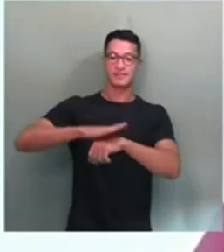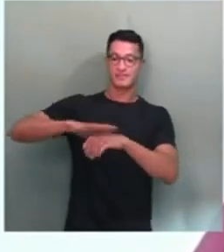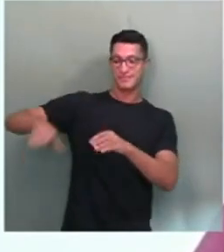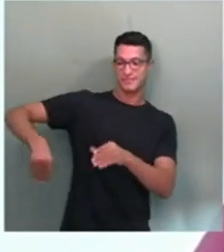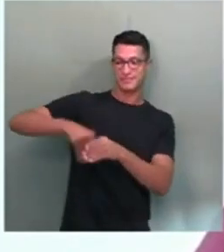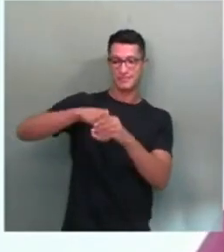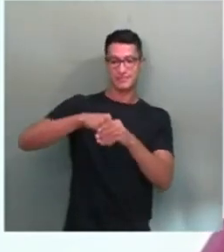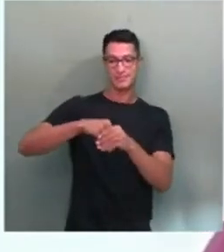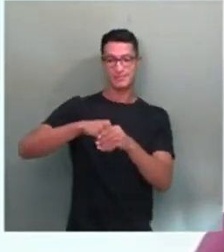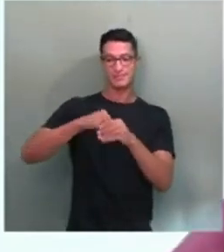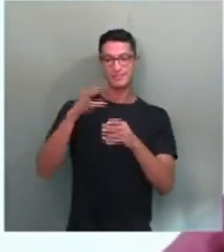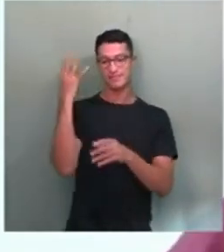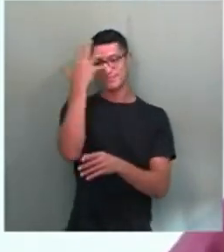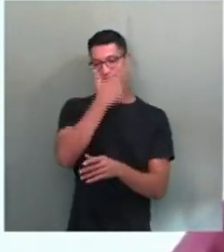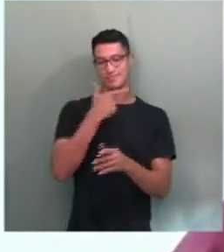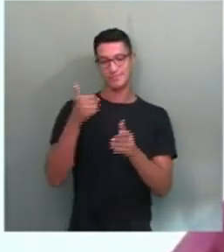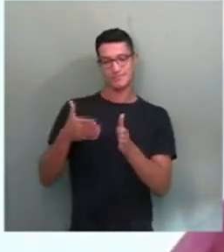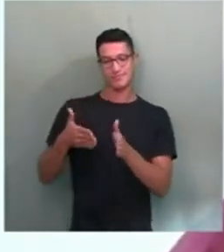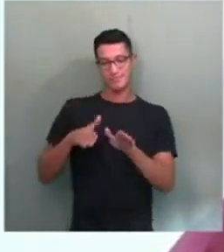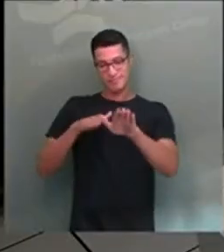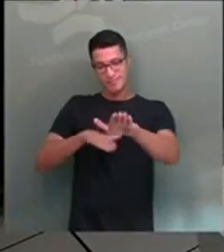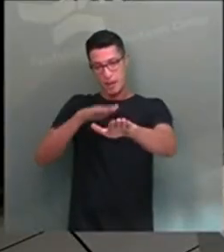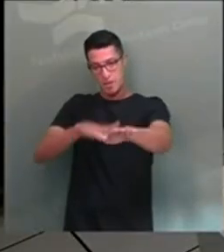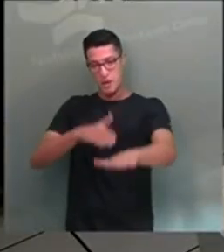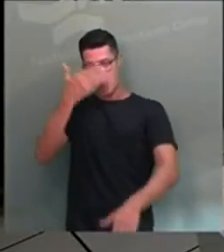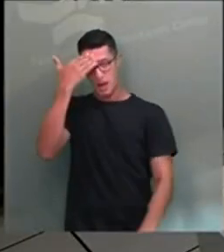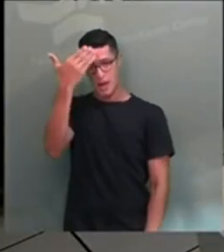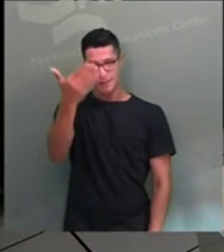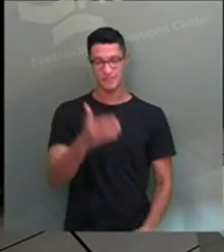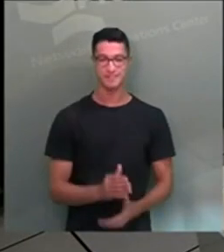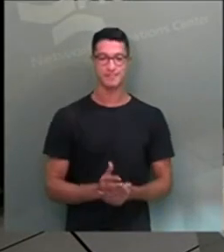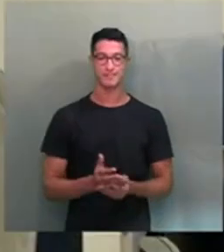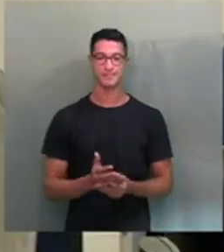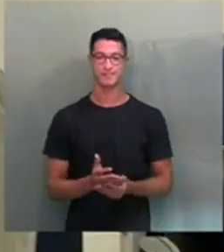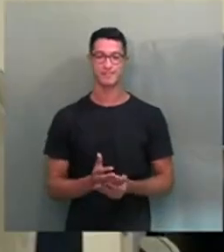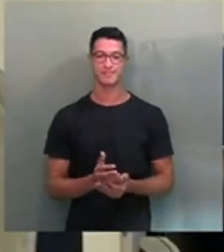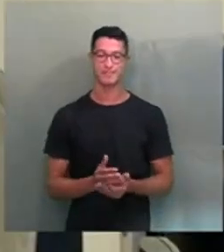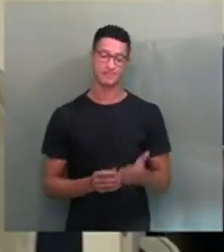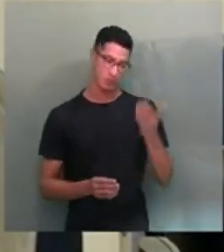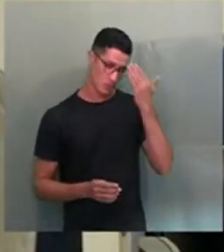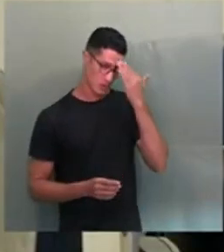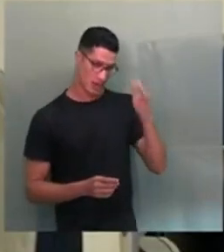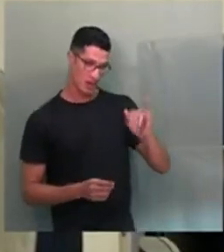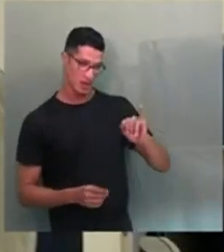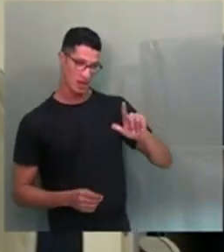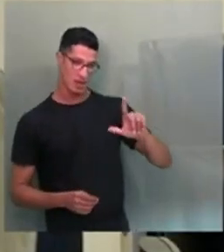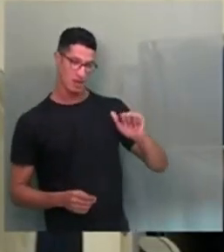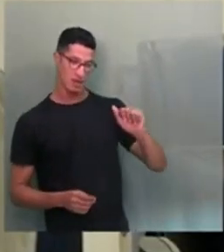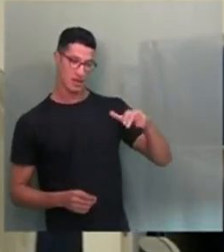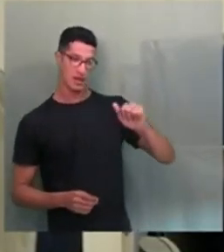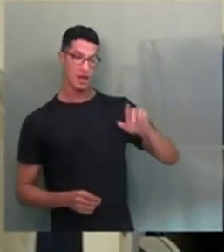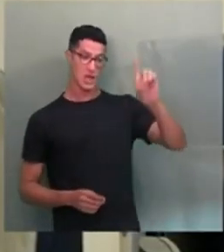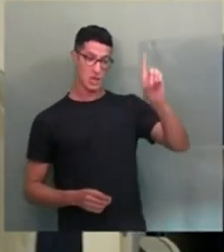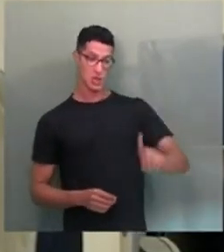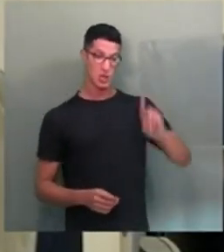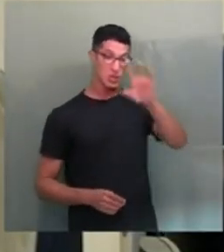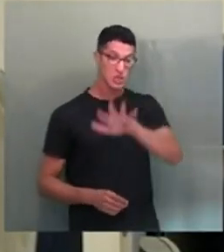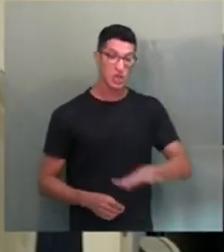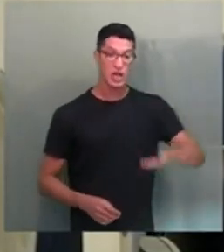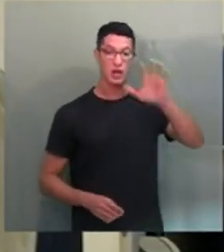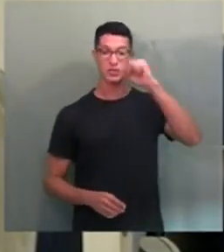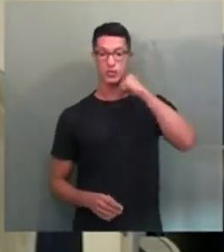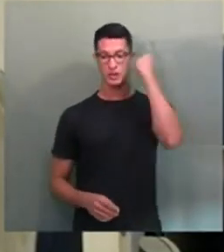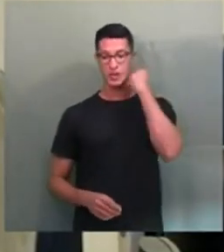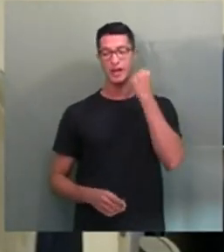parte desse lindo caminho. Muito obrigado, senador. Obrigado a Ilana Trompka, que é diretora-geral do Senado Federal,